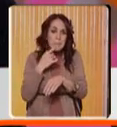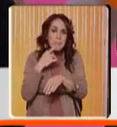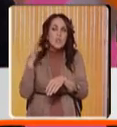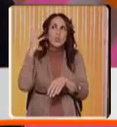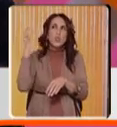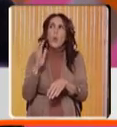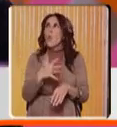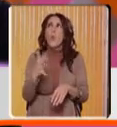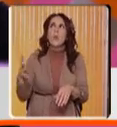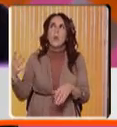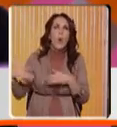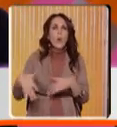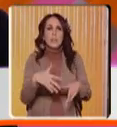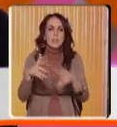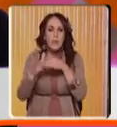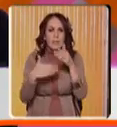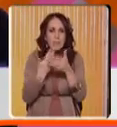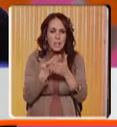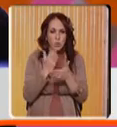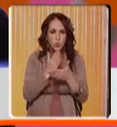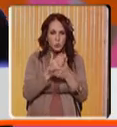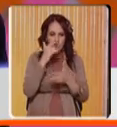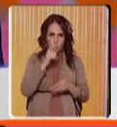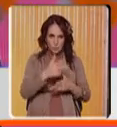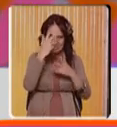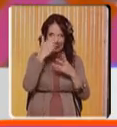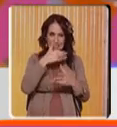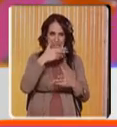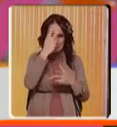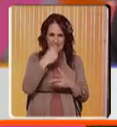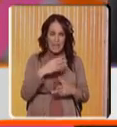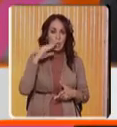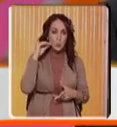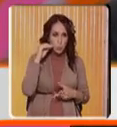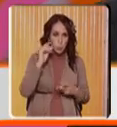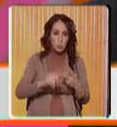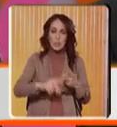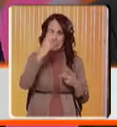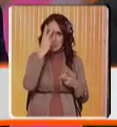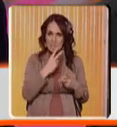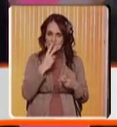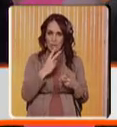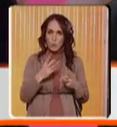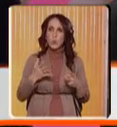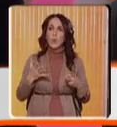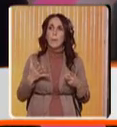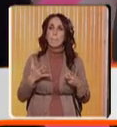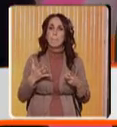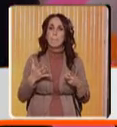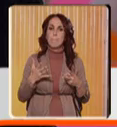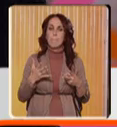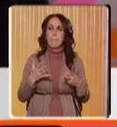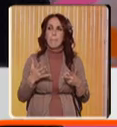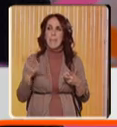vem o som e orientam-se melhor. E esses estudos foram feitos em pessoas que cegaram já em adultos, pessoas que tinham